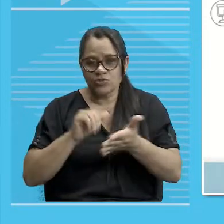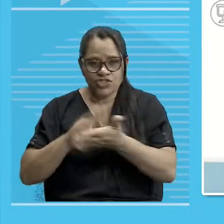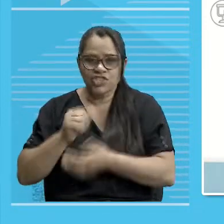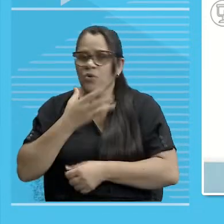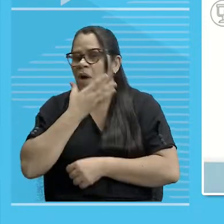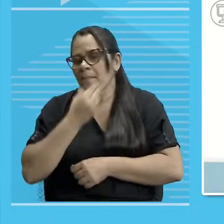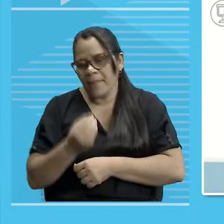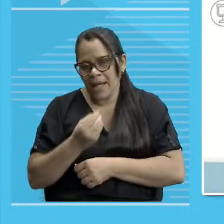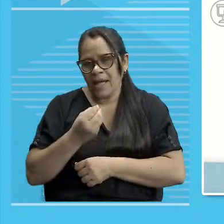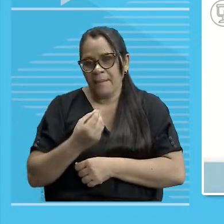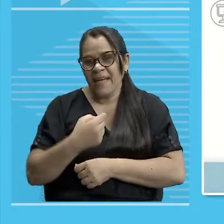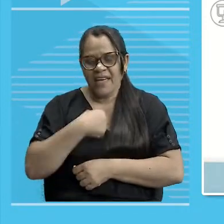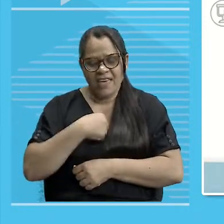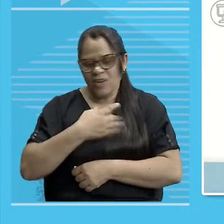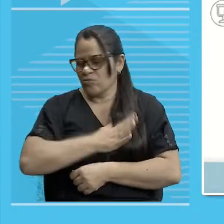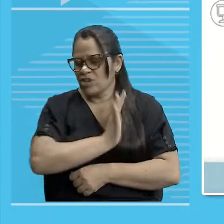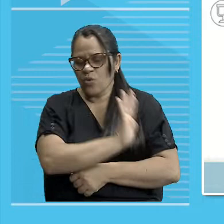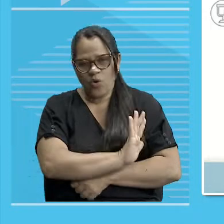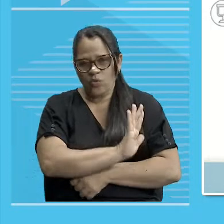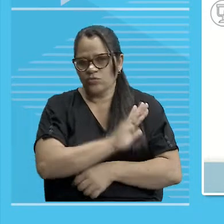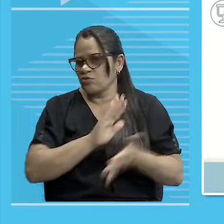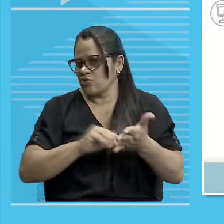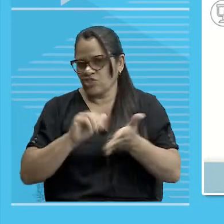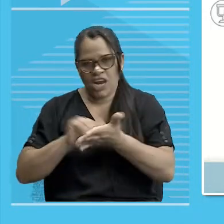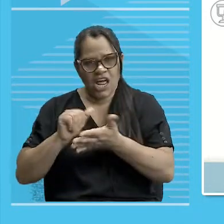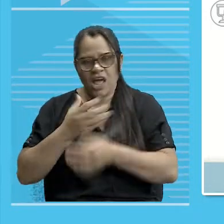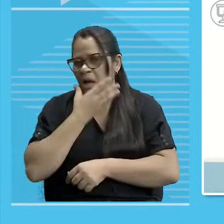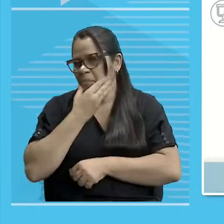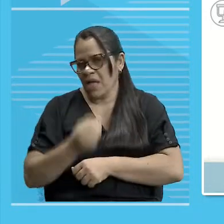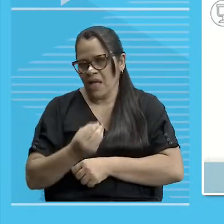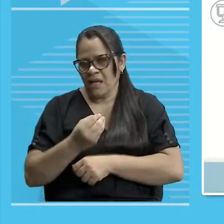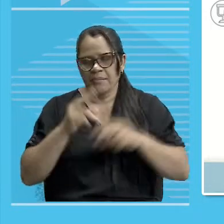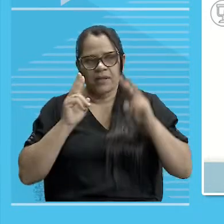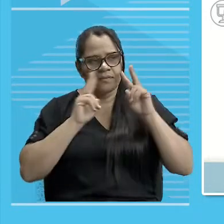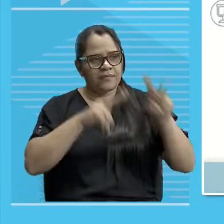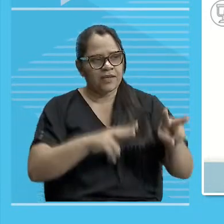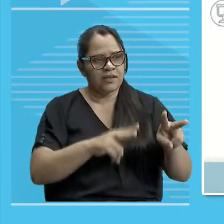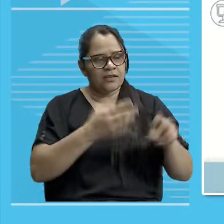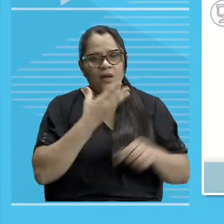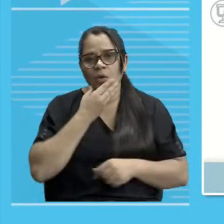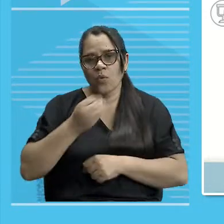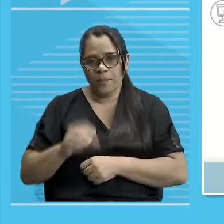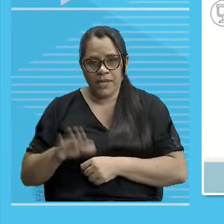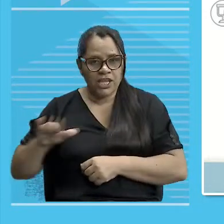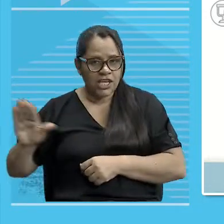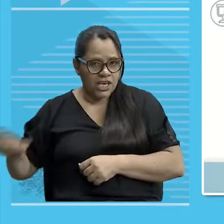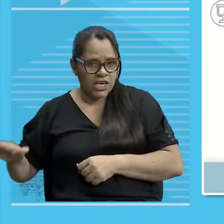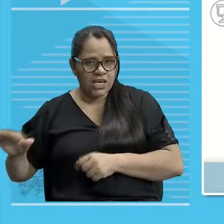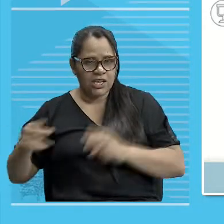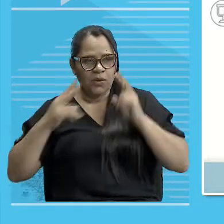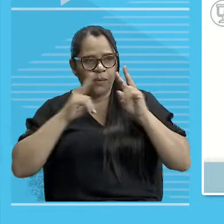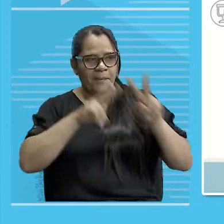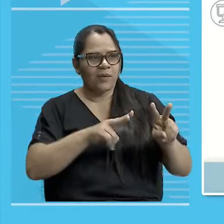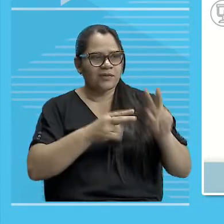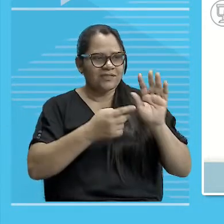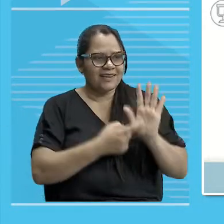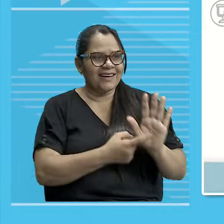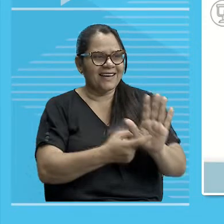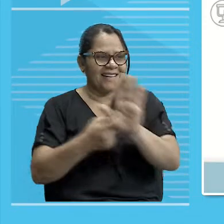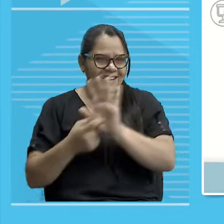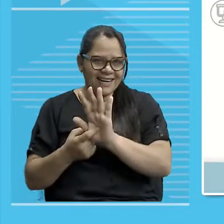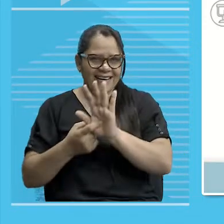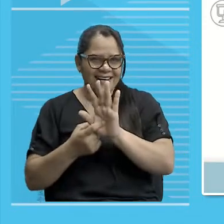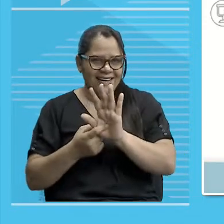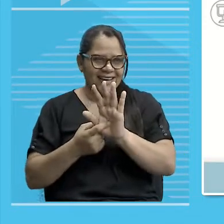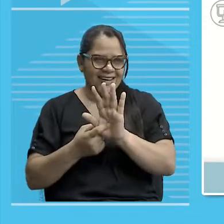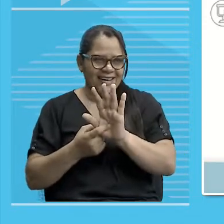gosto. É chato tirar, eu não gosto. O menino aí, ó, aparecendo as penugezinhas de frango aí, parece